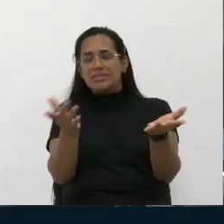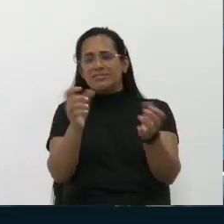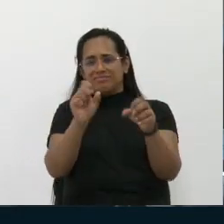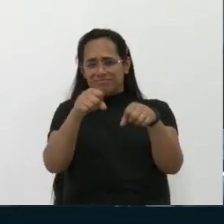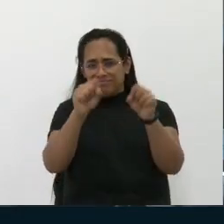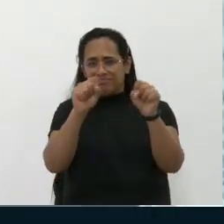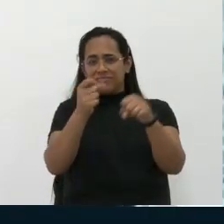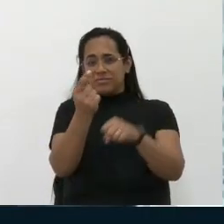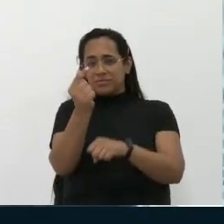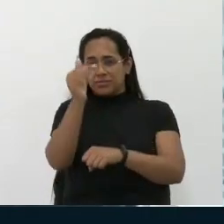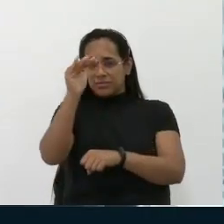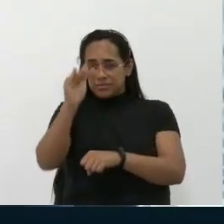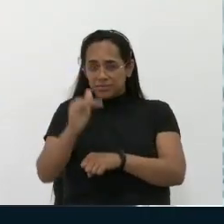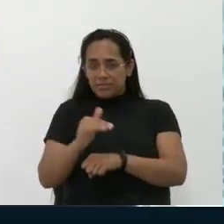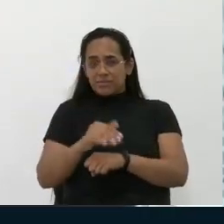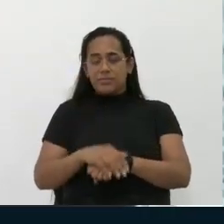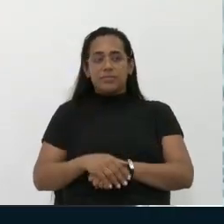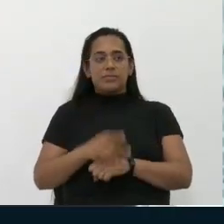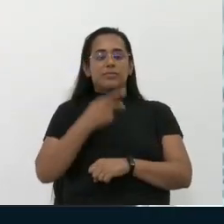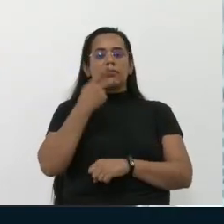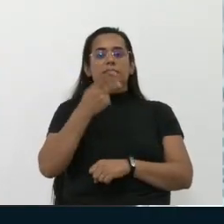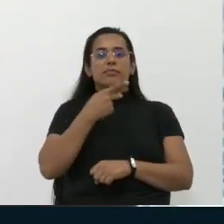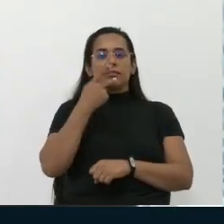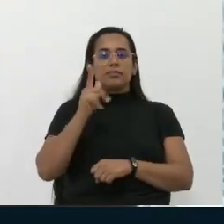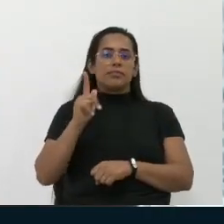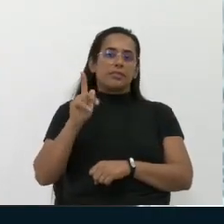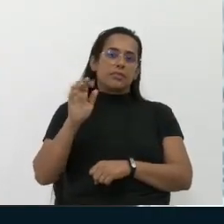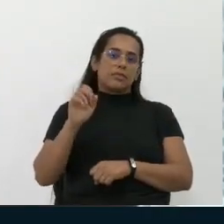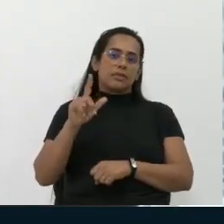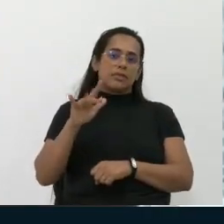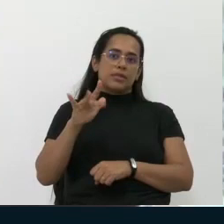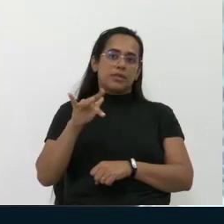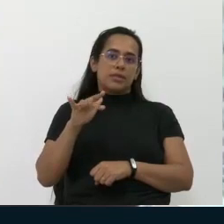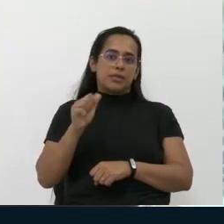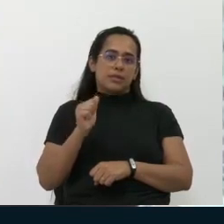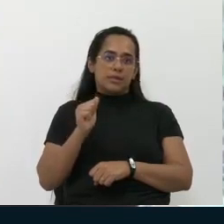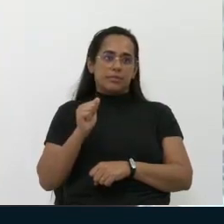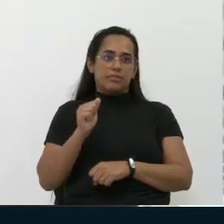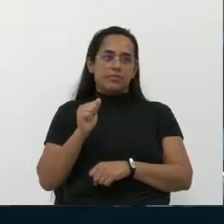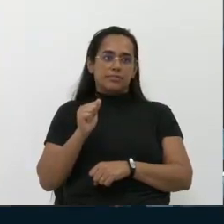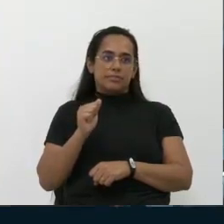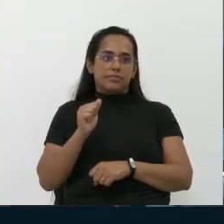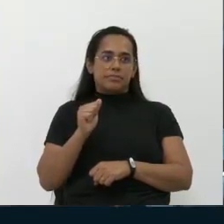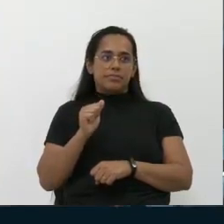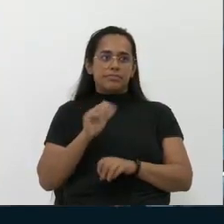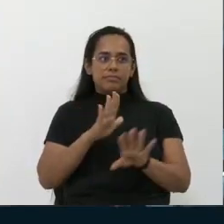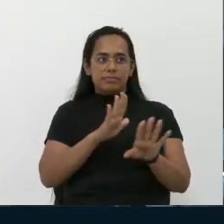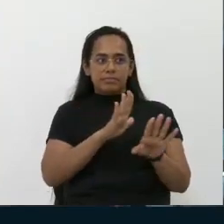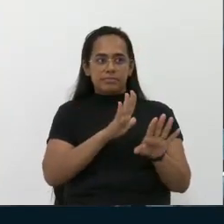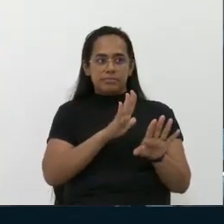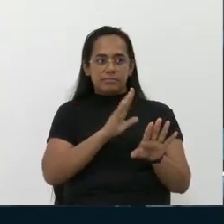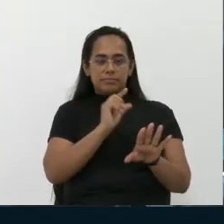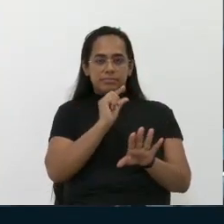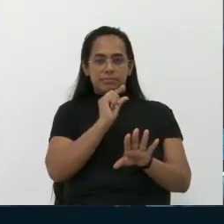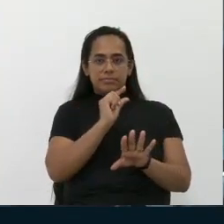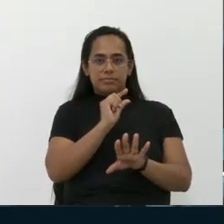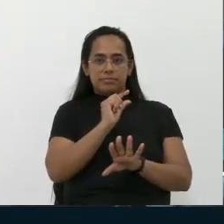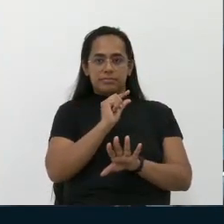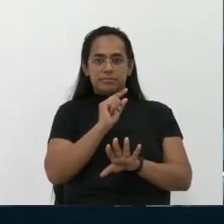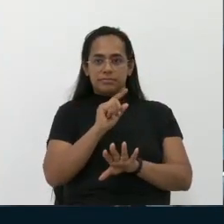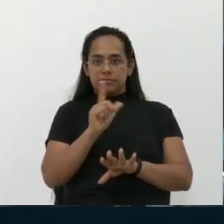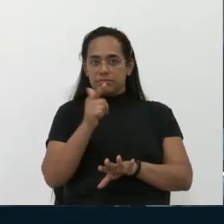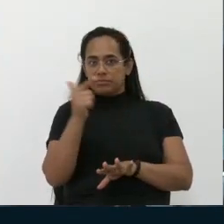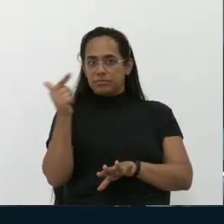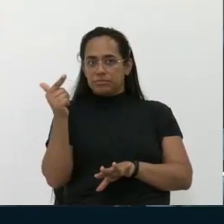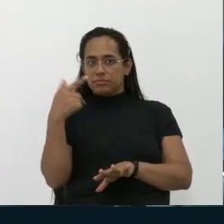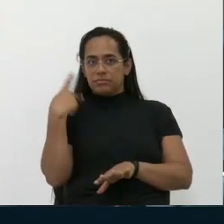Com a palavra, vereador Geleia, protetor pelo artigo 151. Questão de ordem, Edmilson. Só um minuto, vereador. Questão de ordem, vereador Edmilson.